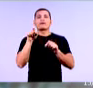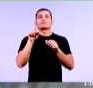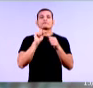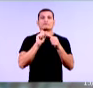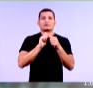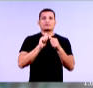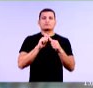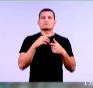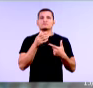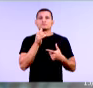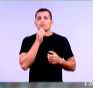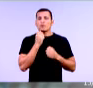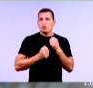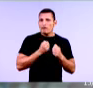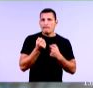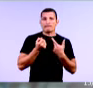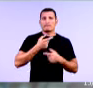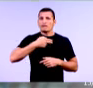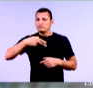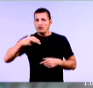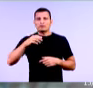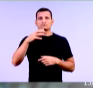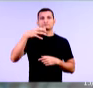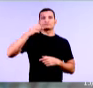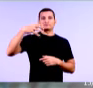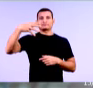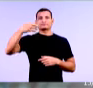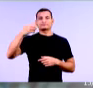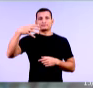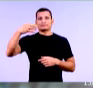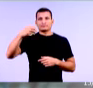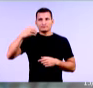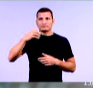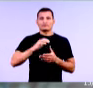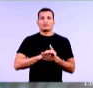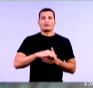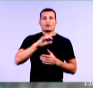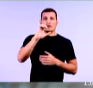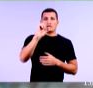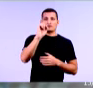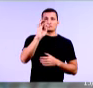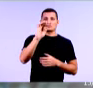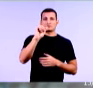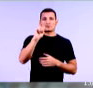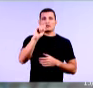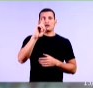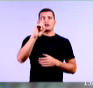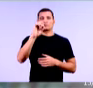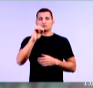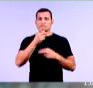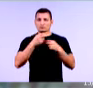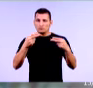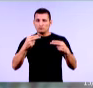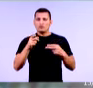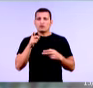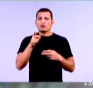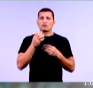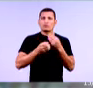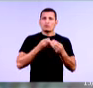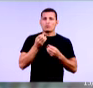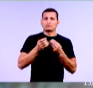Como correr, andar, ligar. O estado do objeto mostra como o objeto se